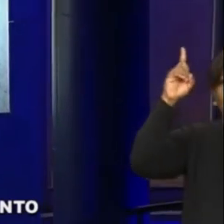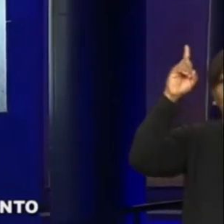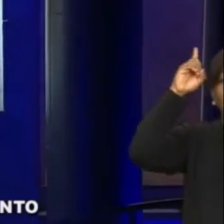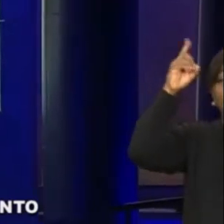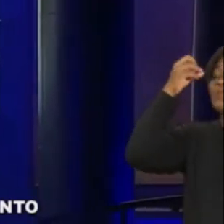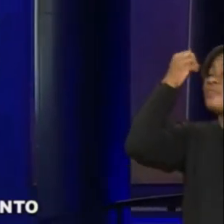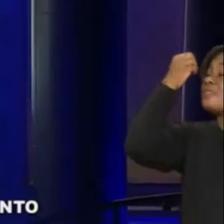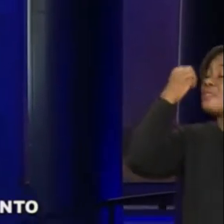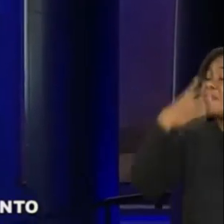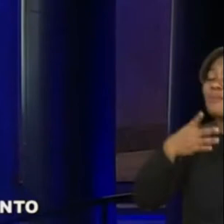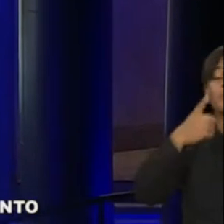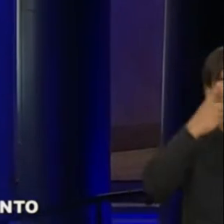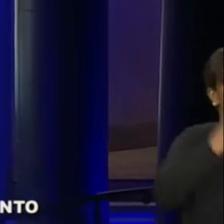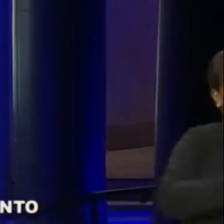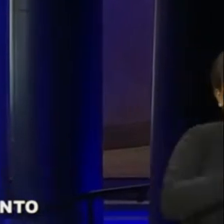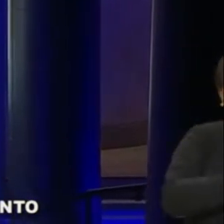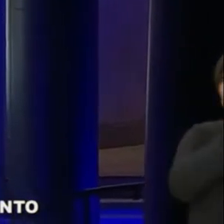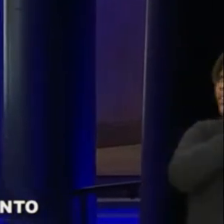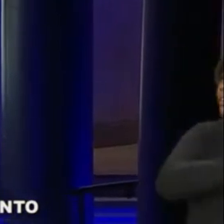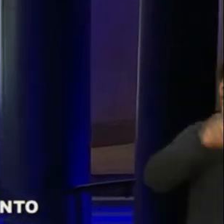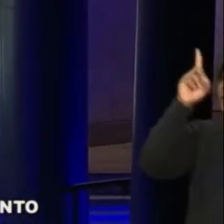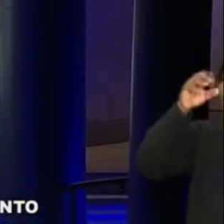ele é perfeito,